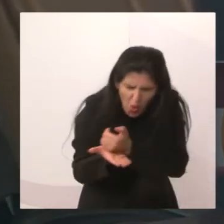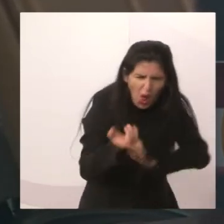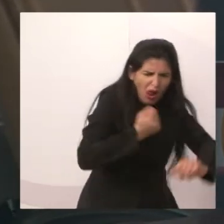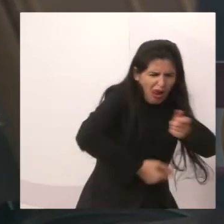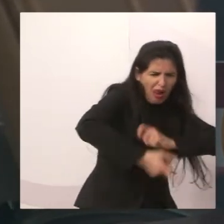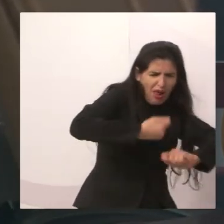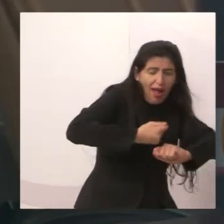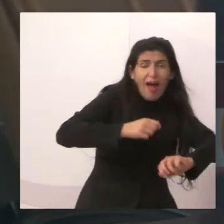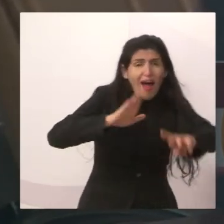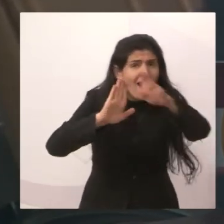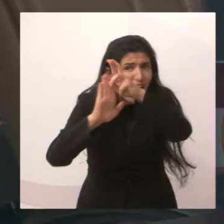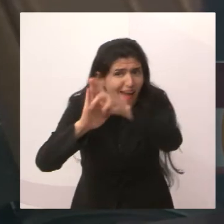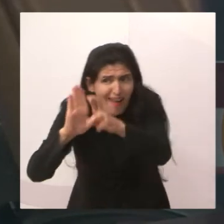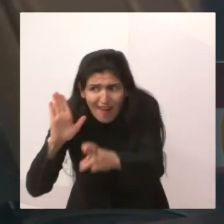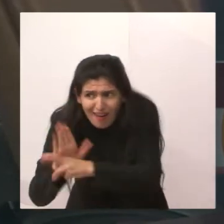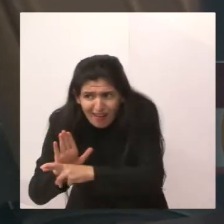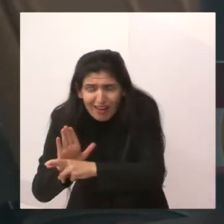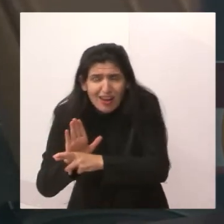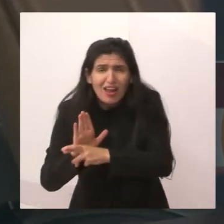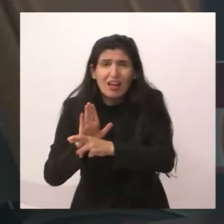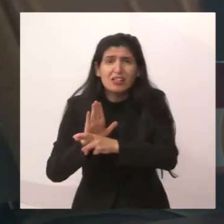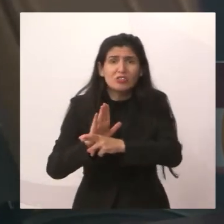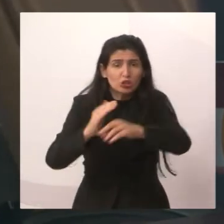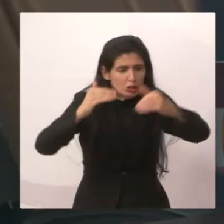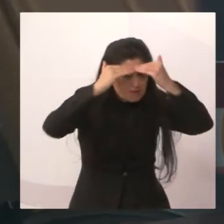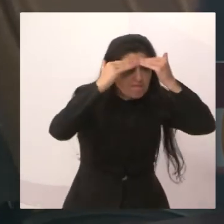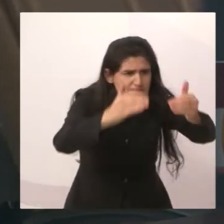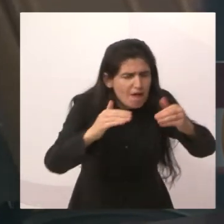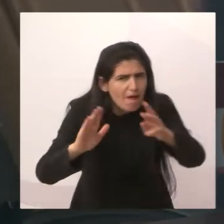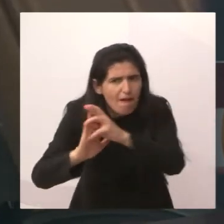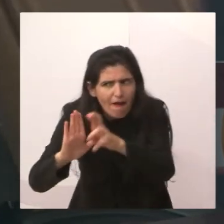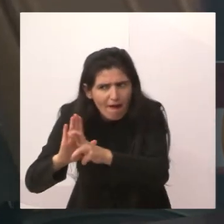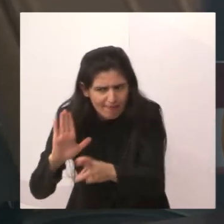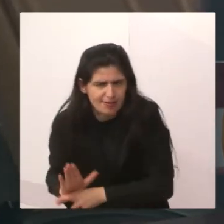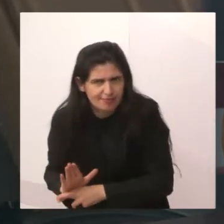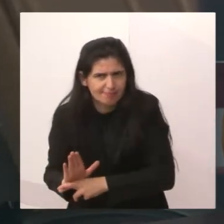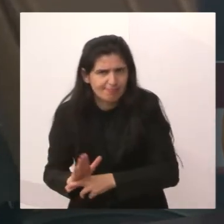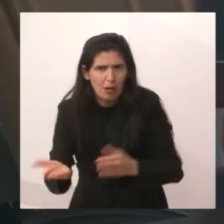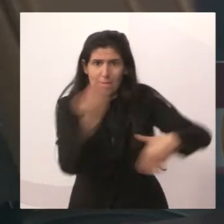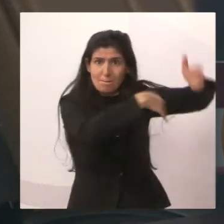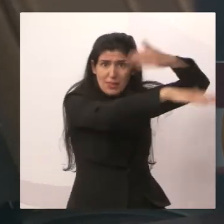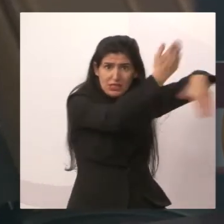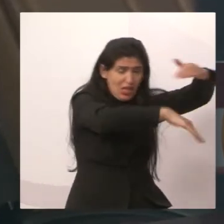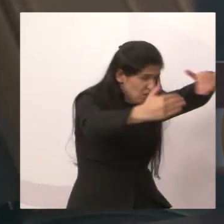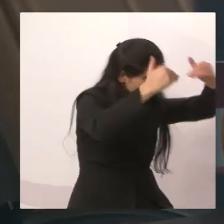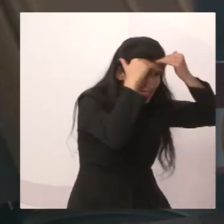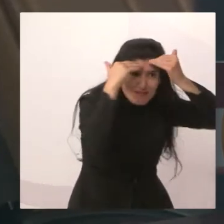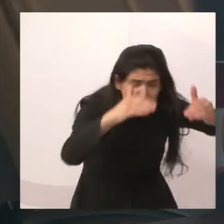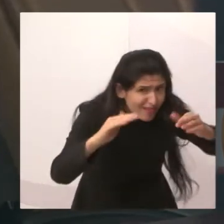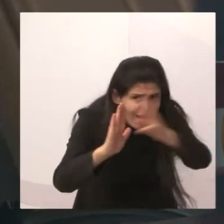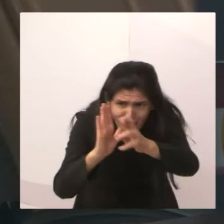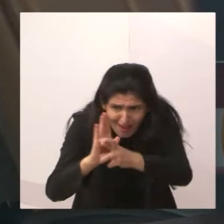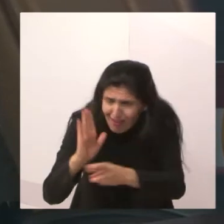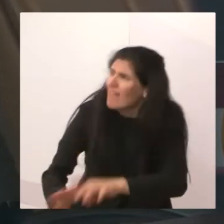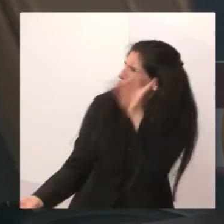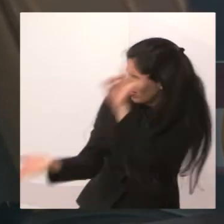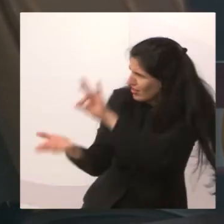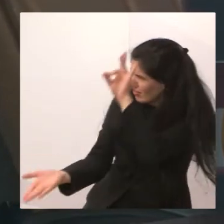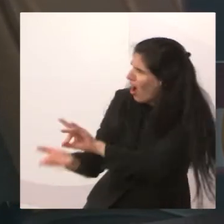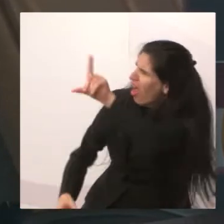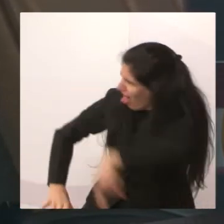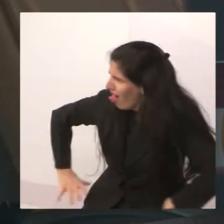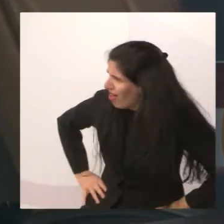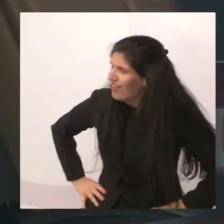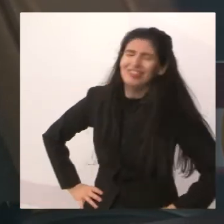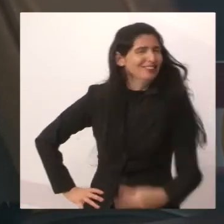era essa, você tem que jogar de acordo com a regra era aquela, o vereador está aqui, pode me desmentir. Agora, vocês mudar